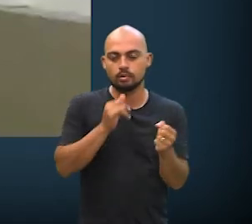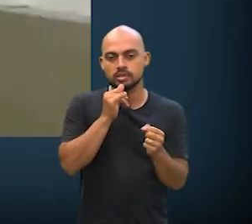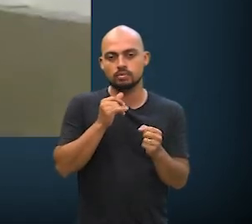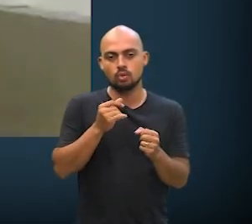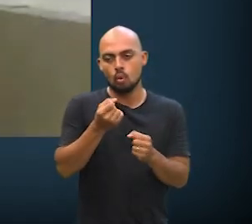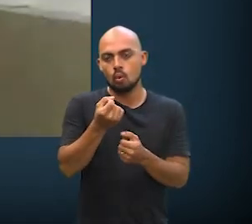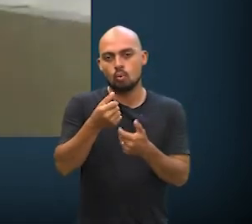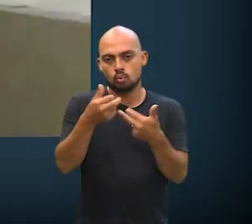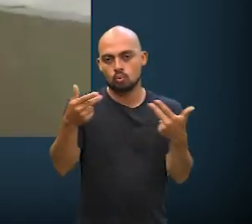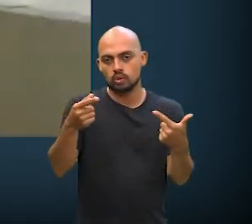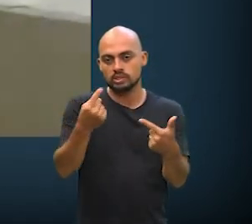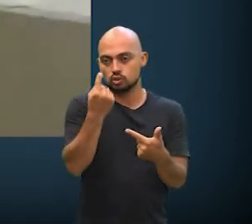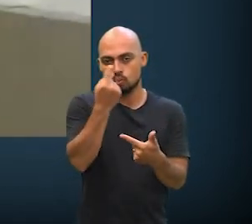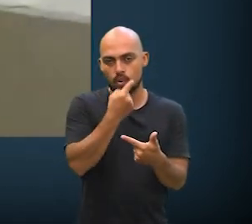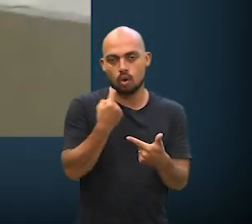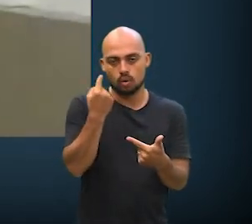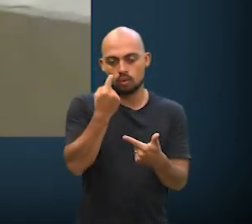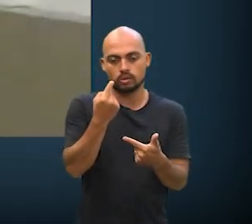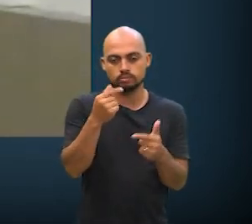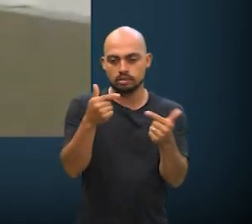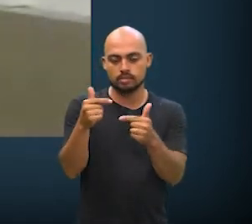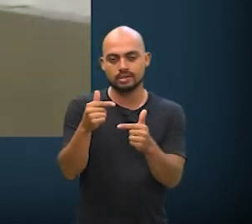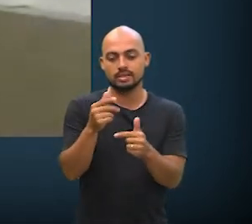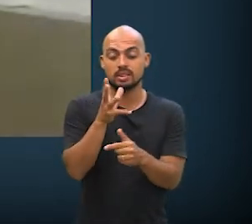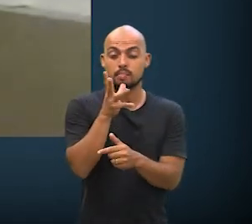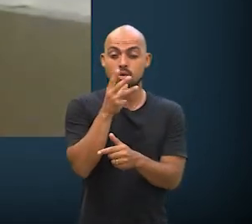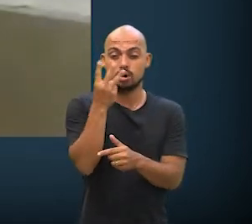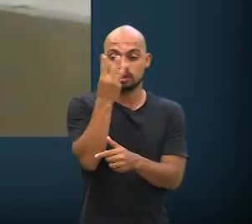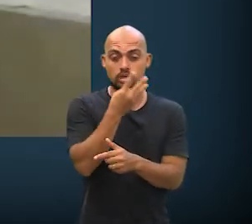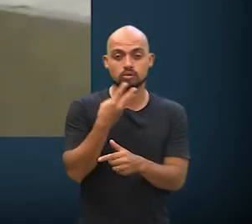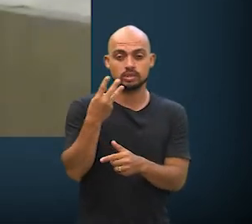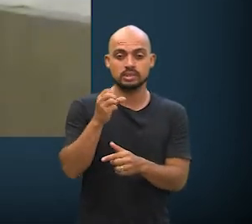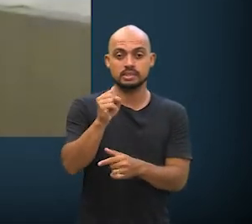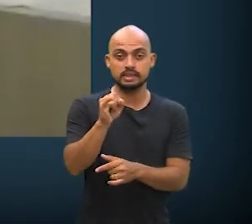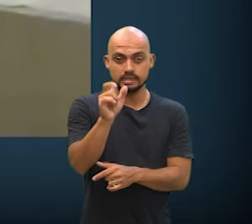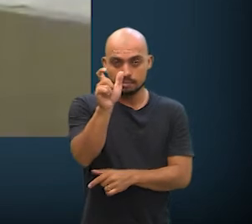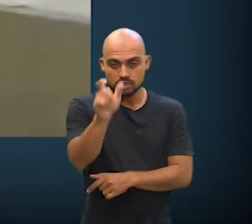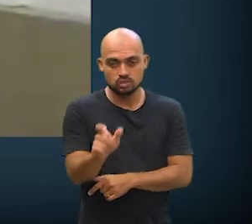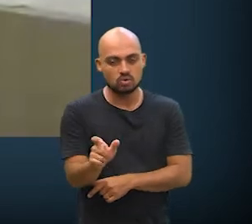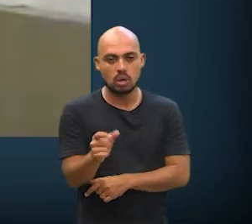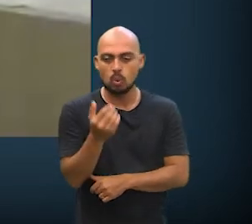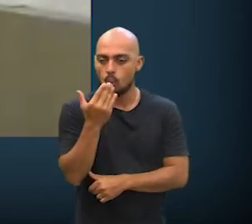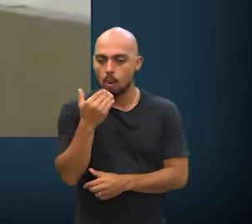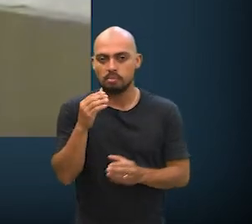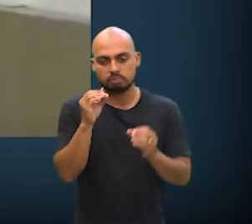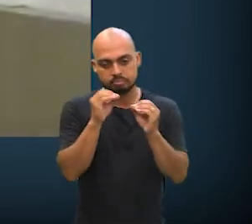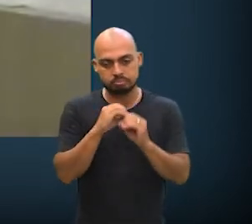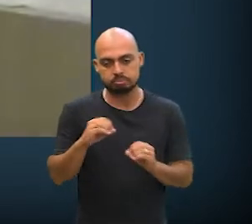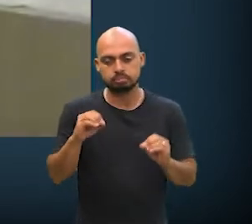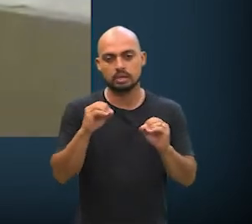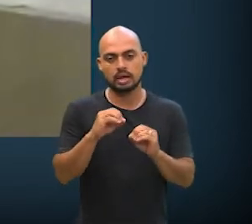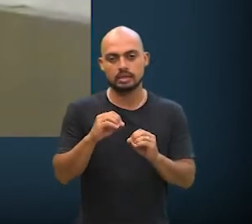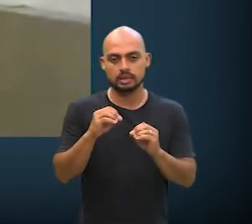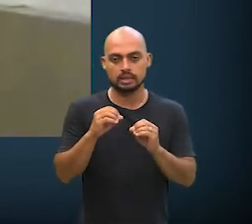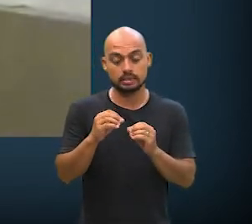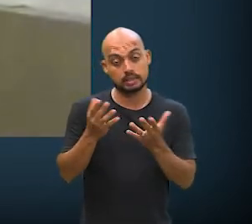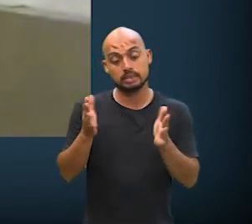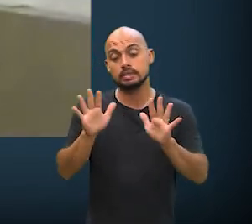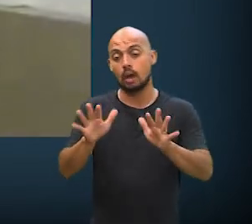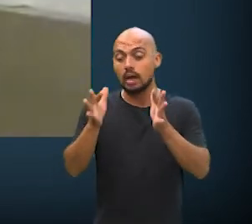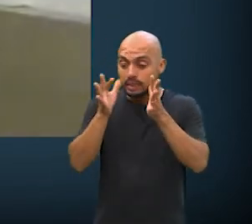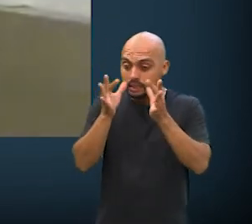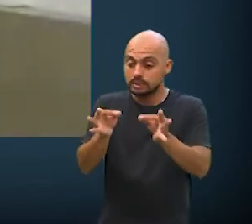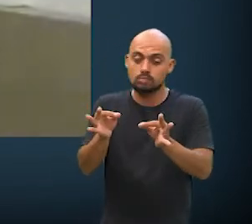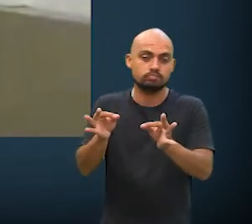demandar 3 horas. Se você não se alimenta direito, se você não está saudável, seu grau de atenção, sua paciência vai